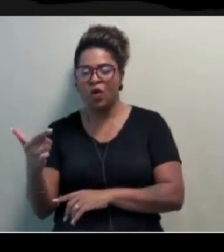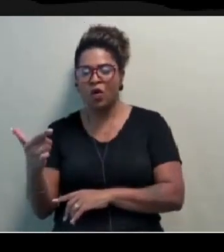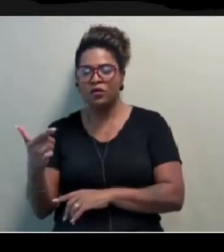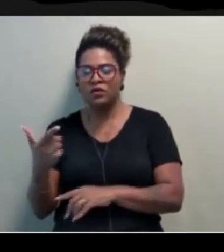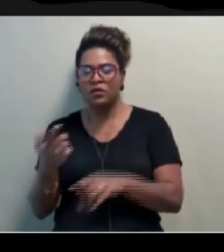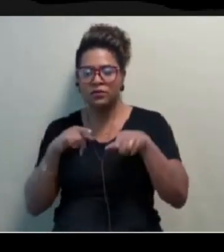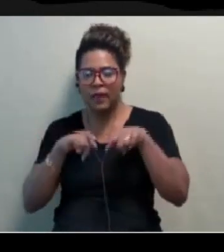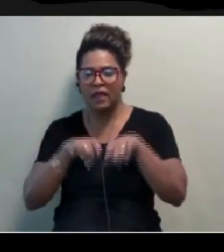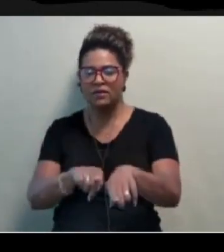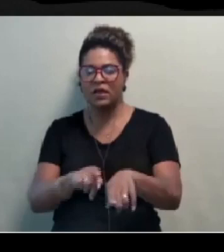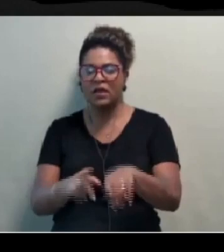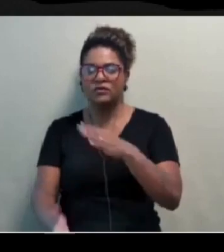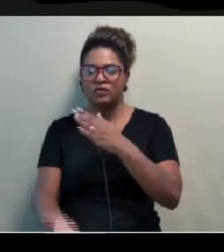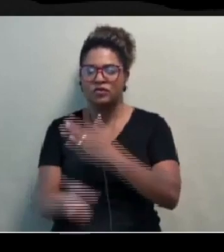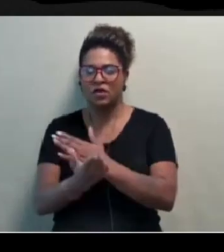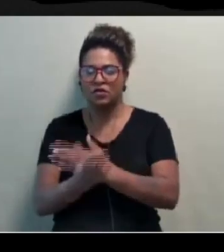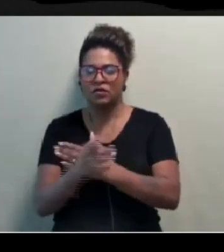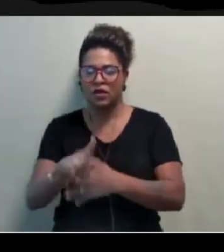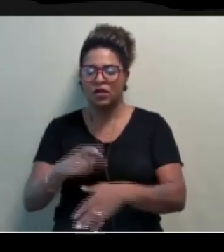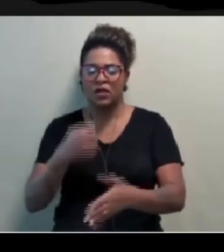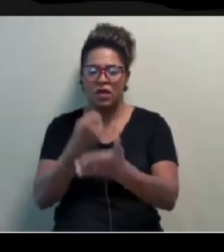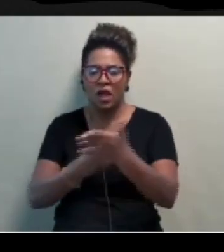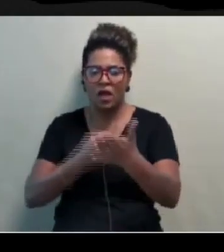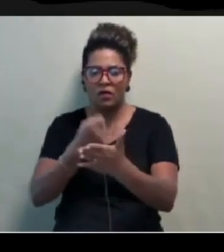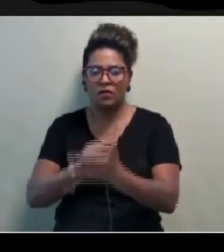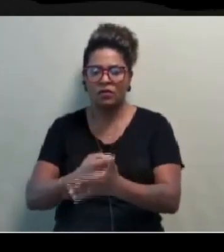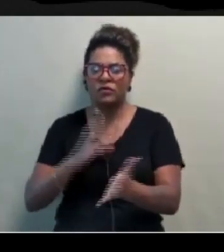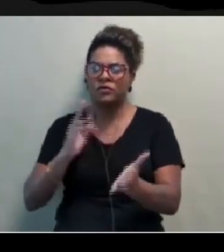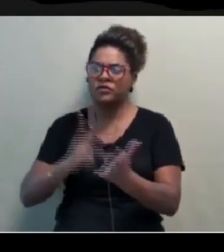luta. Eu sou imensamente grata a você,